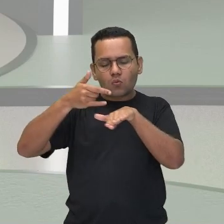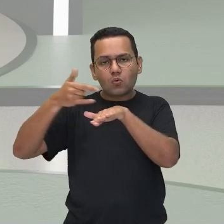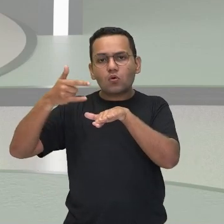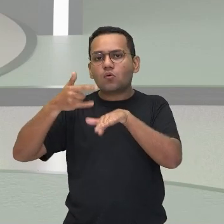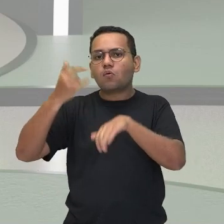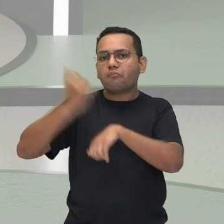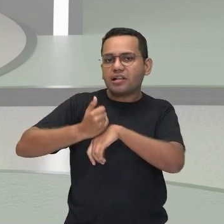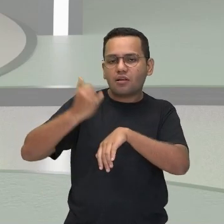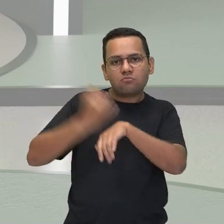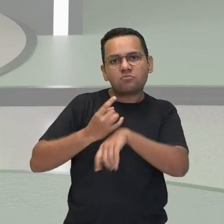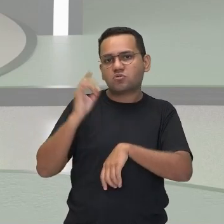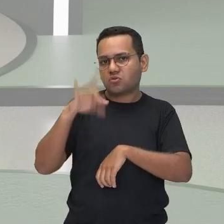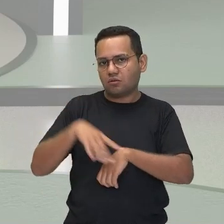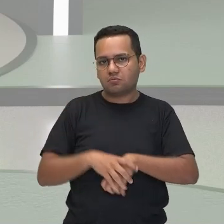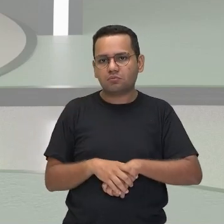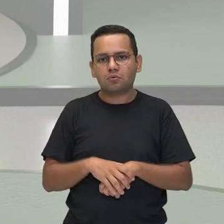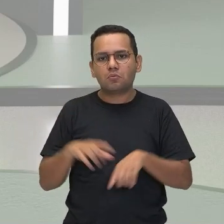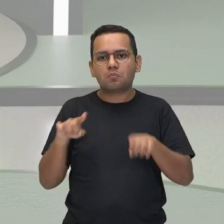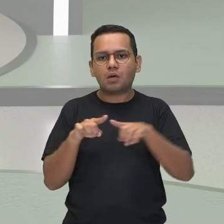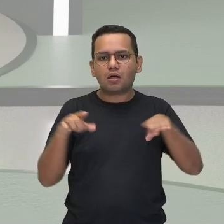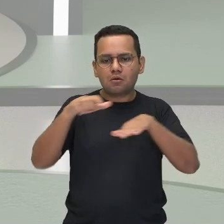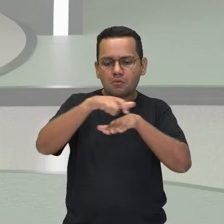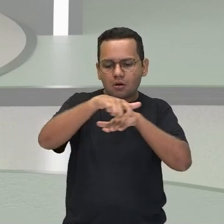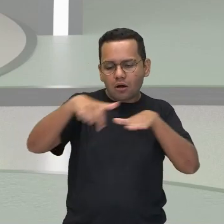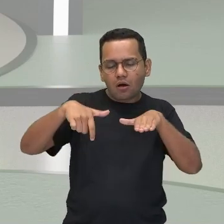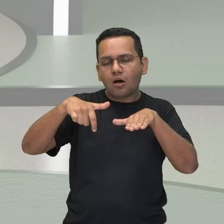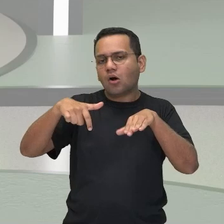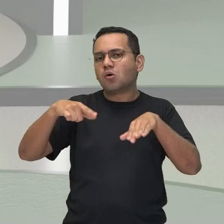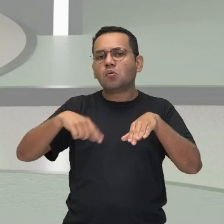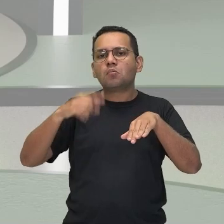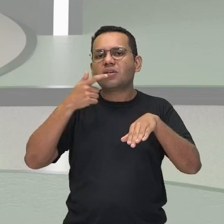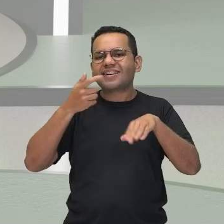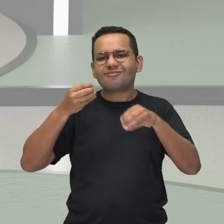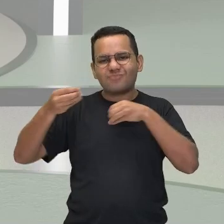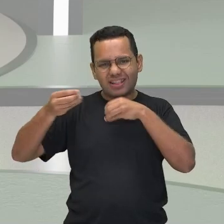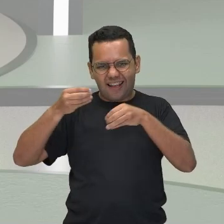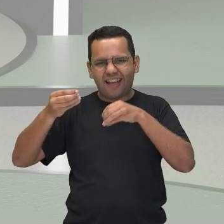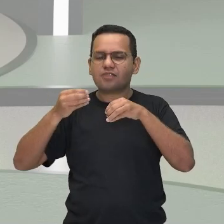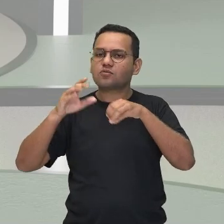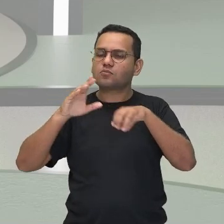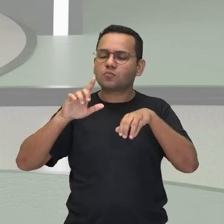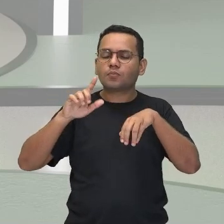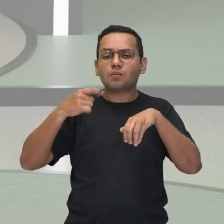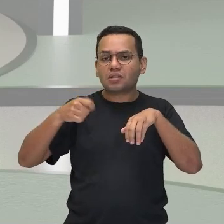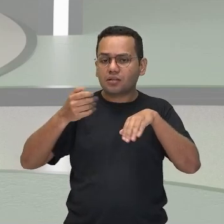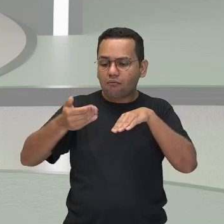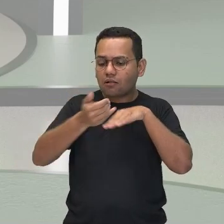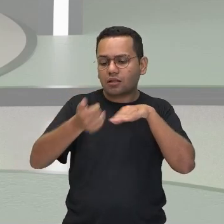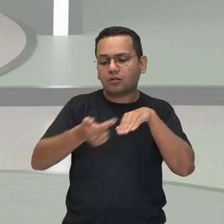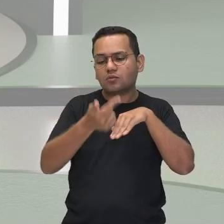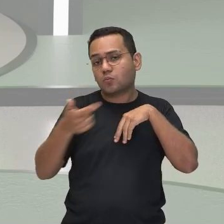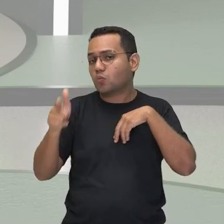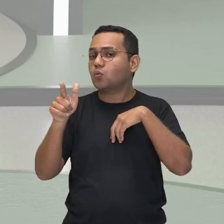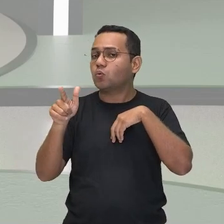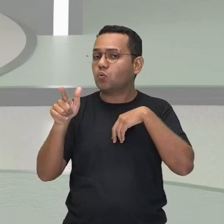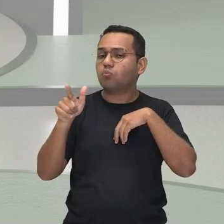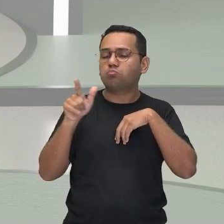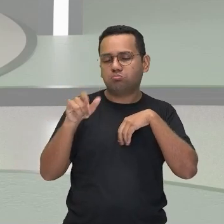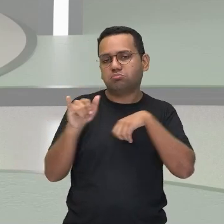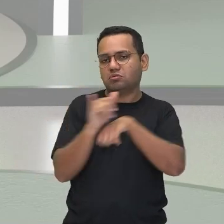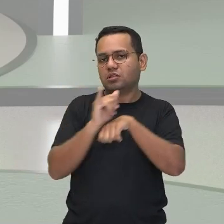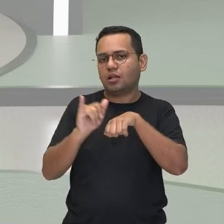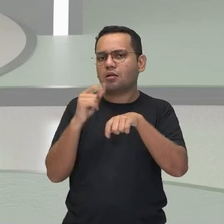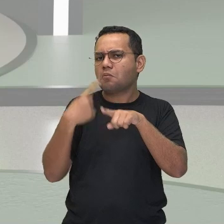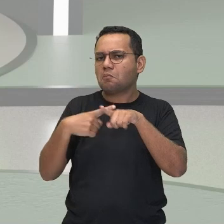reciclagem. A parte de plástico vai ter que ser coletada de outra forma, porque é óbvio que o ímã não vai atrair esse tipo de